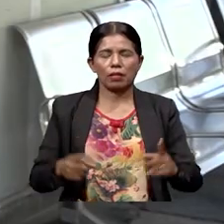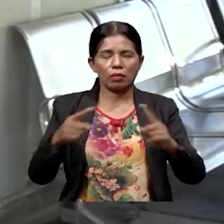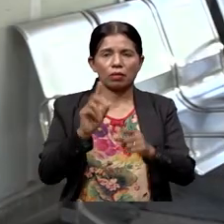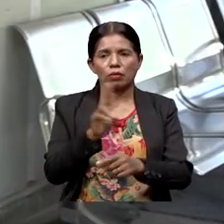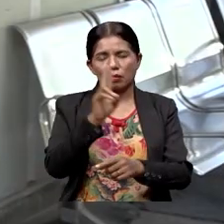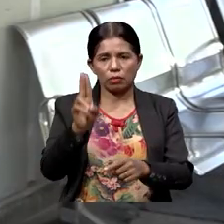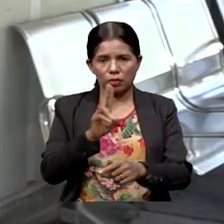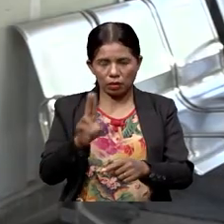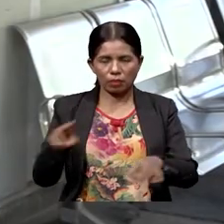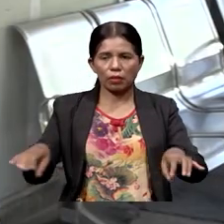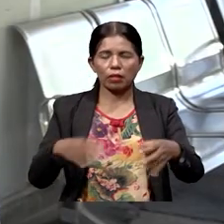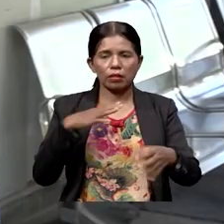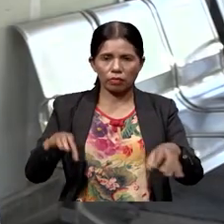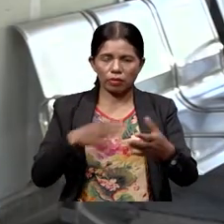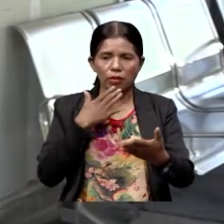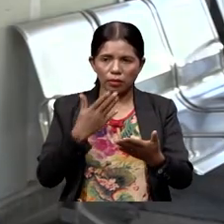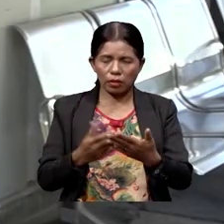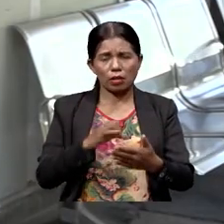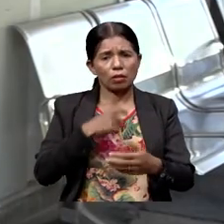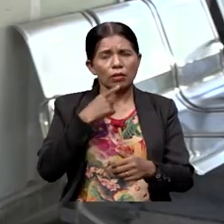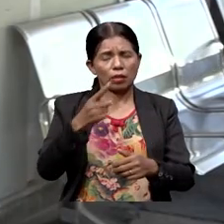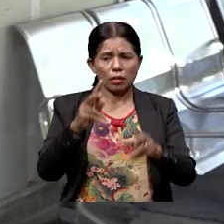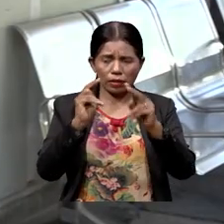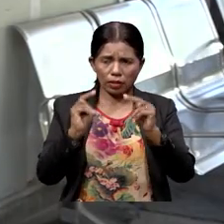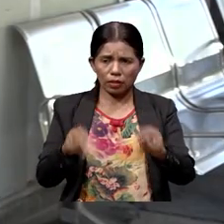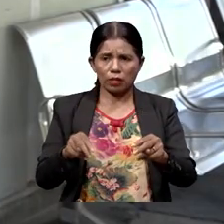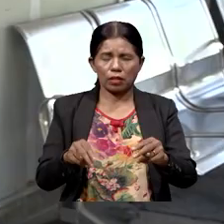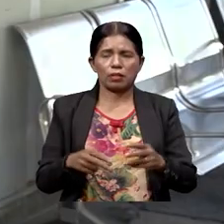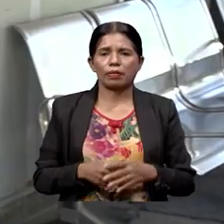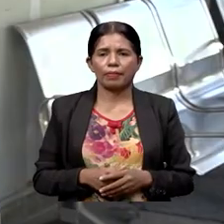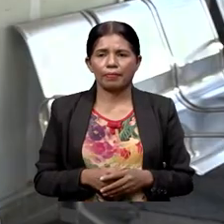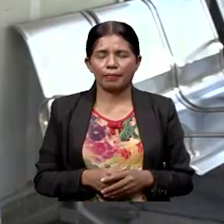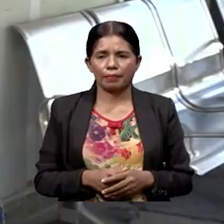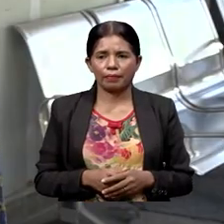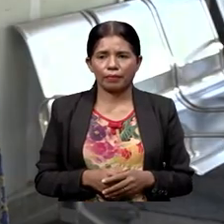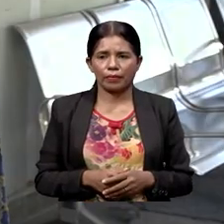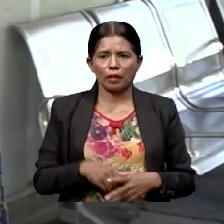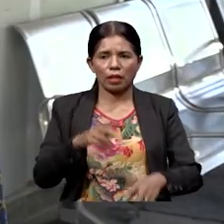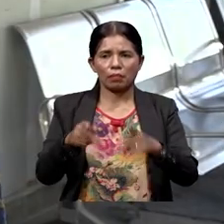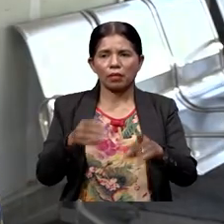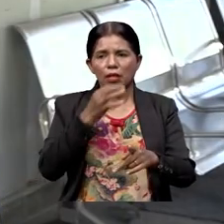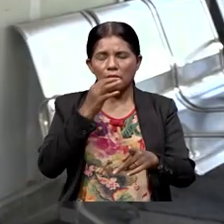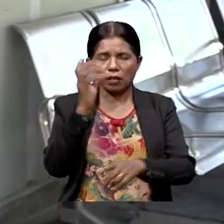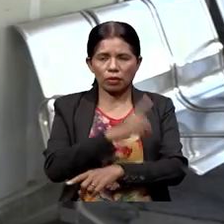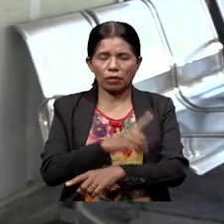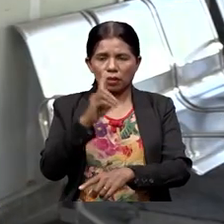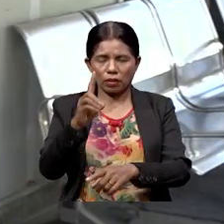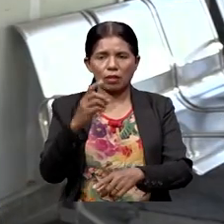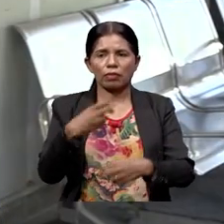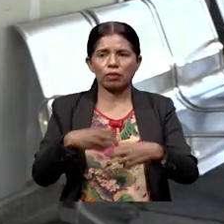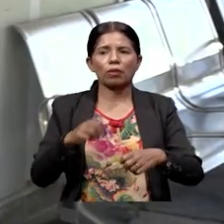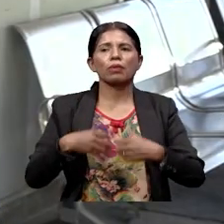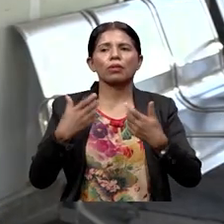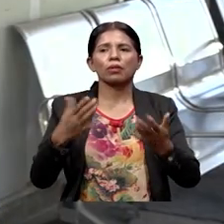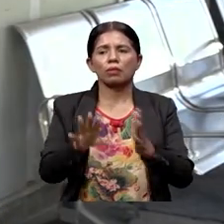dia para o ha audiente ana kata kene necessidade básico briga e ma atu ha de loro inda susar anta o insa mani